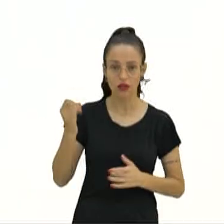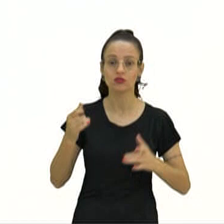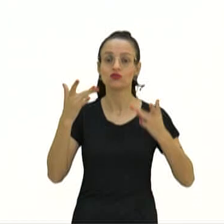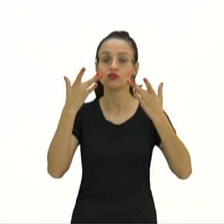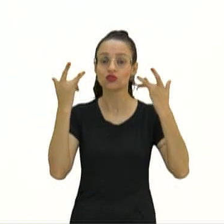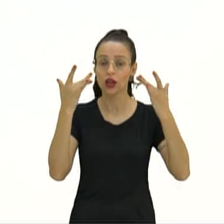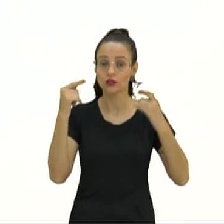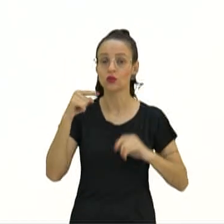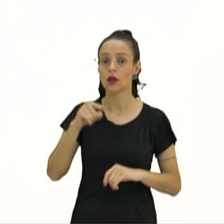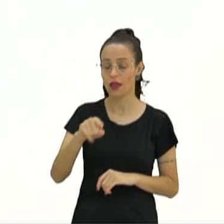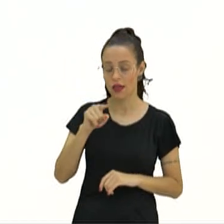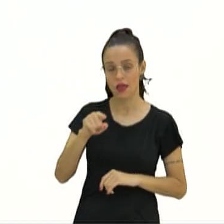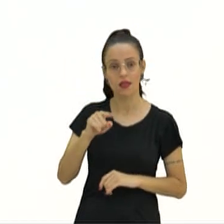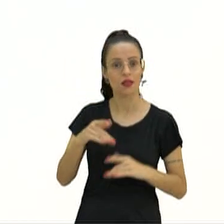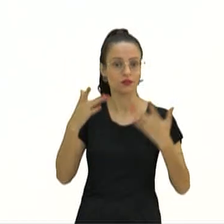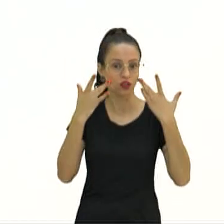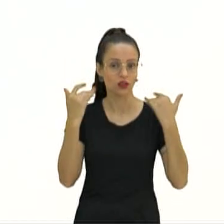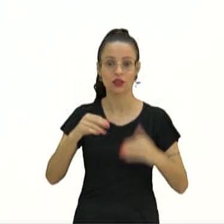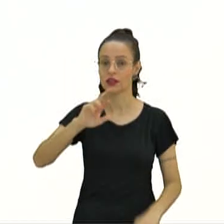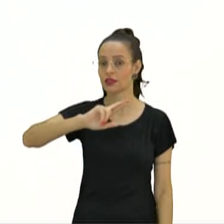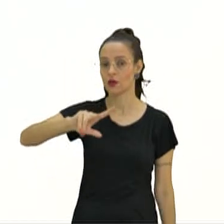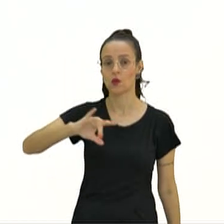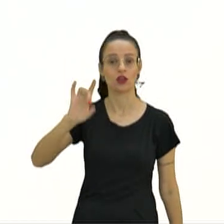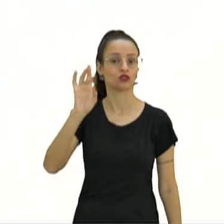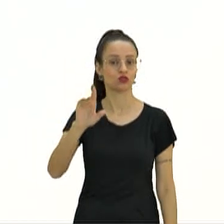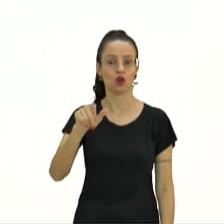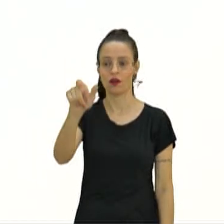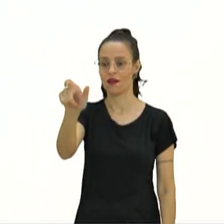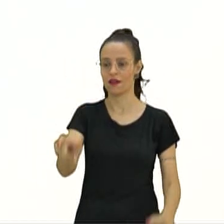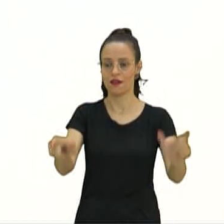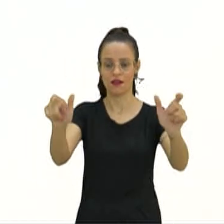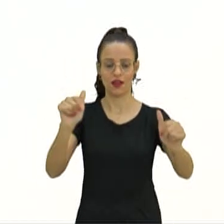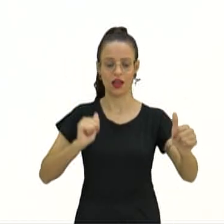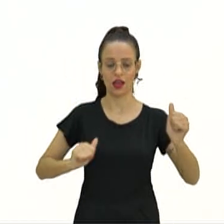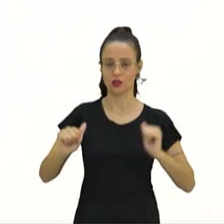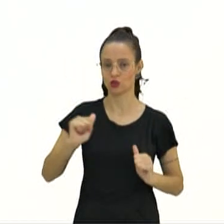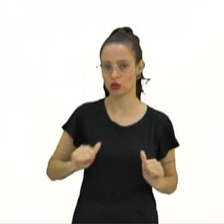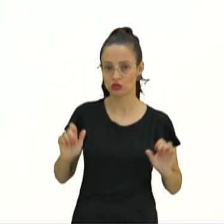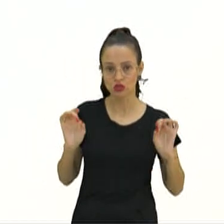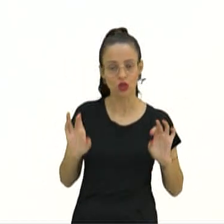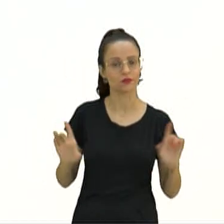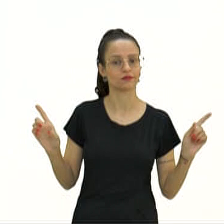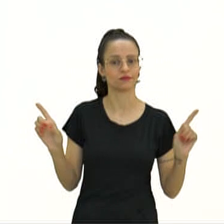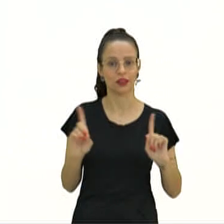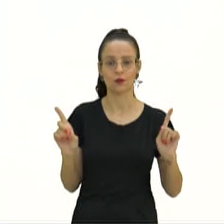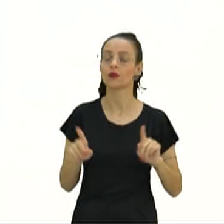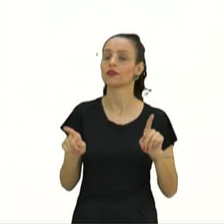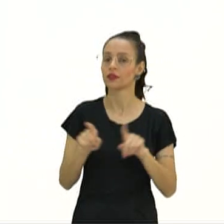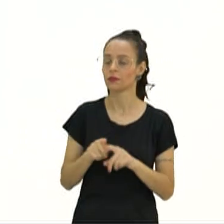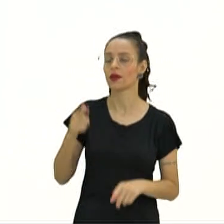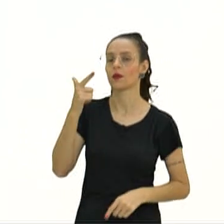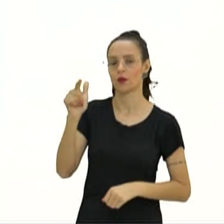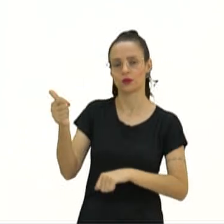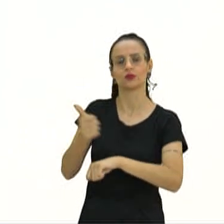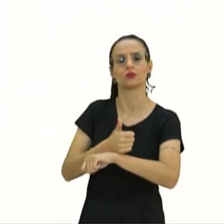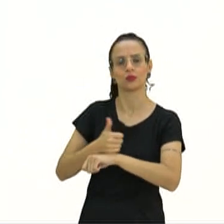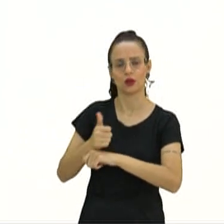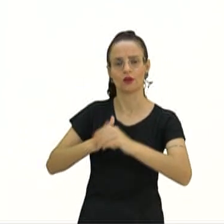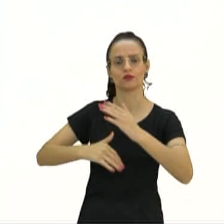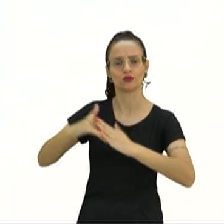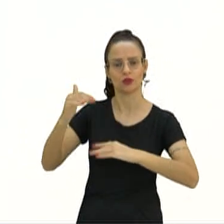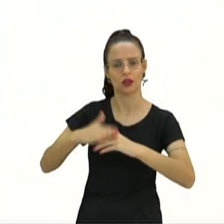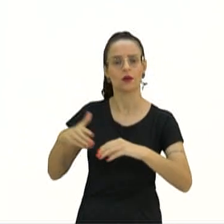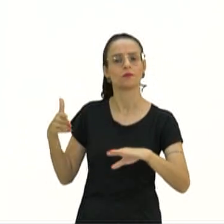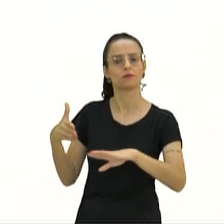Uma peça teatral não é feita apenas pelos atores que aparecem no palco. Outros profissionais também participam de